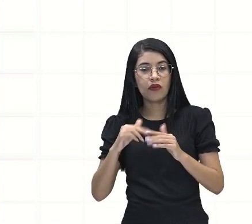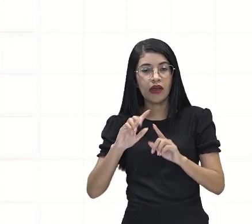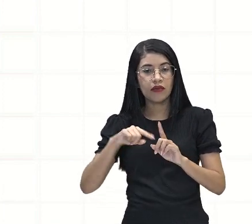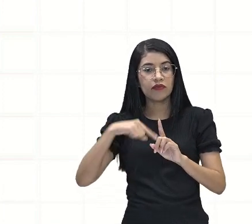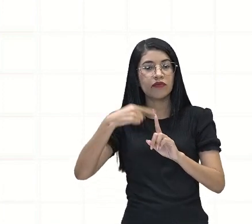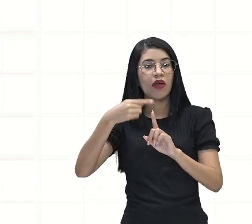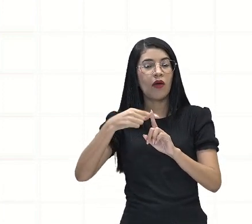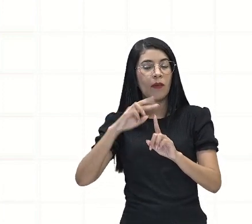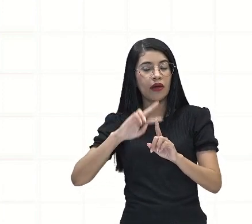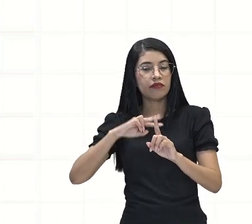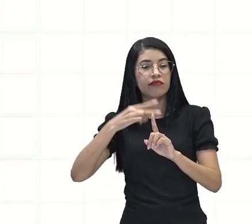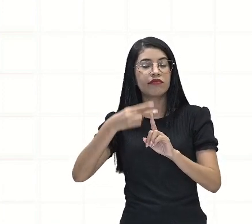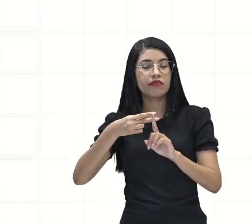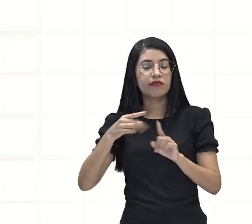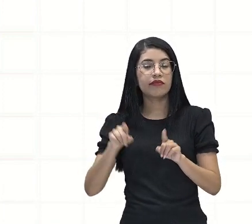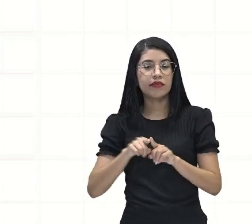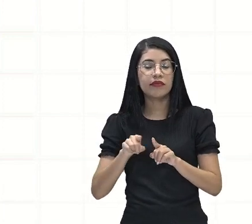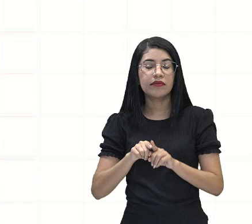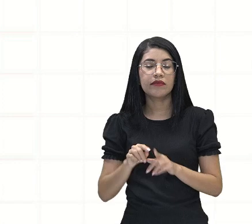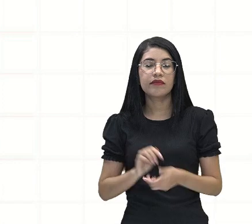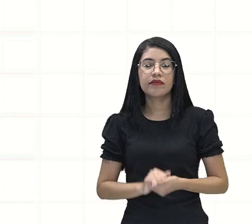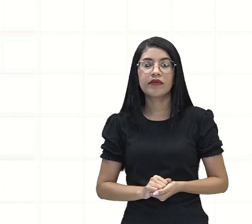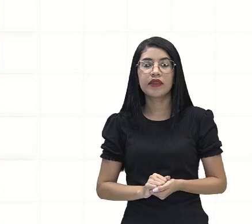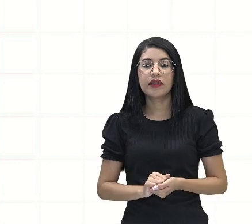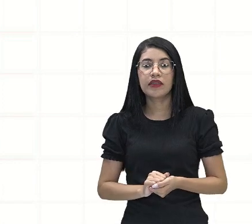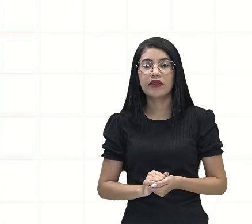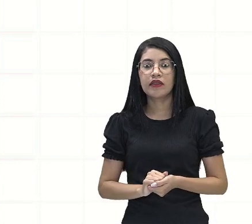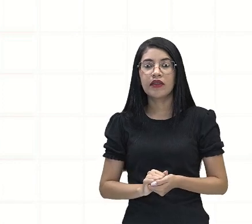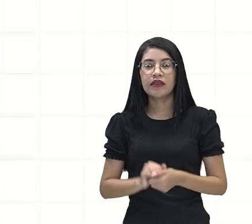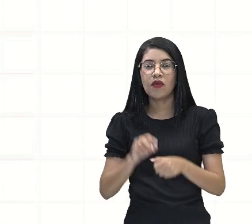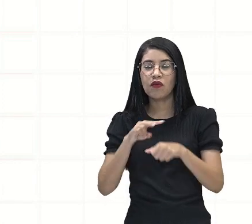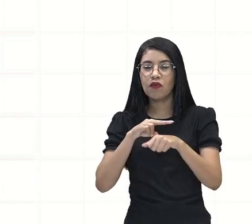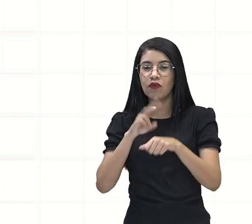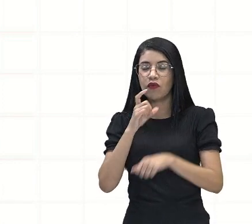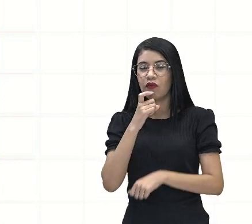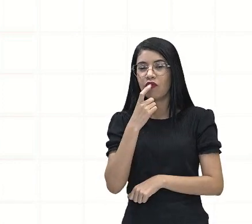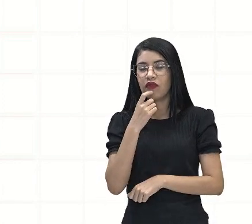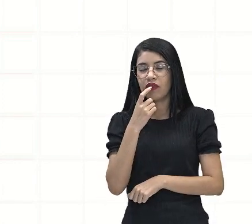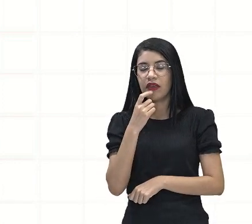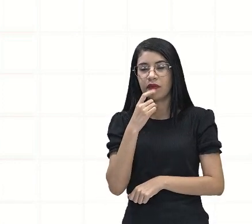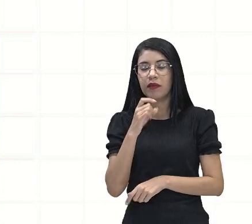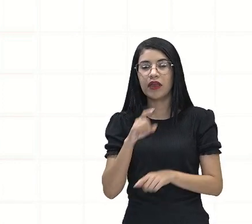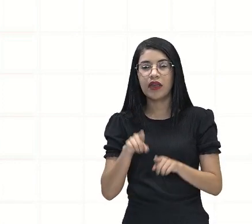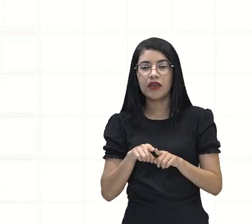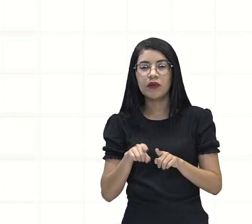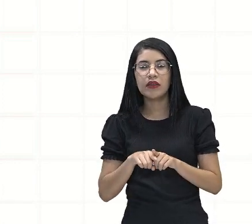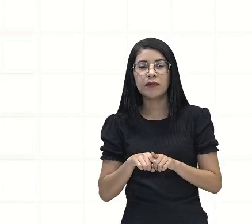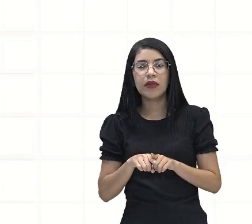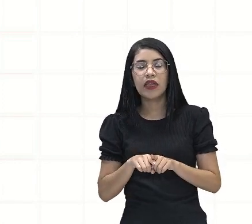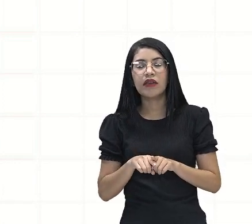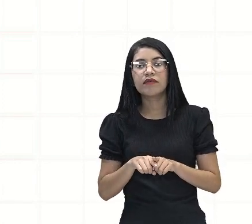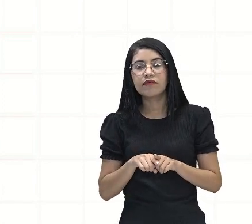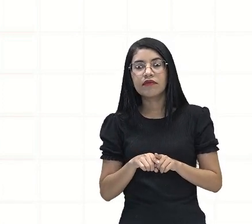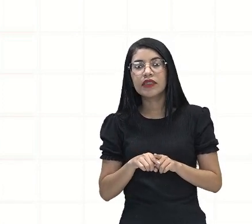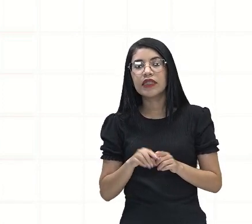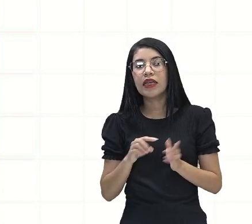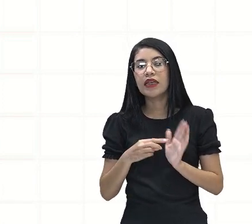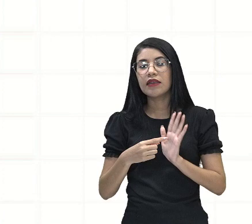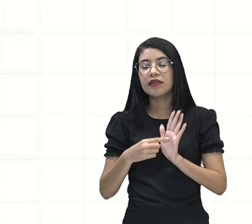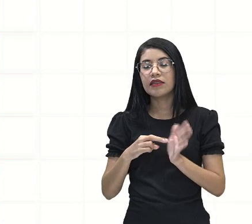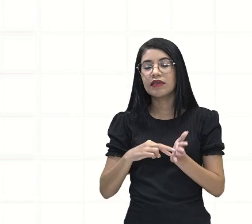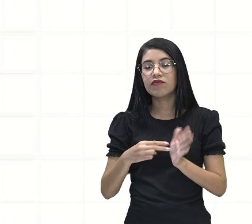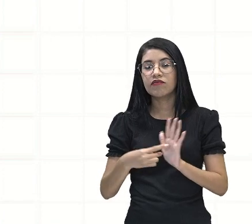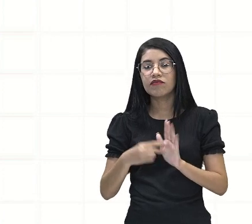a cor mais escura aí que é um tom de vermelho quase que um tom de vinho né vai indicar